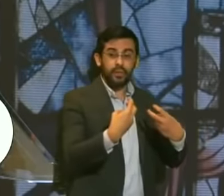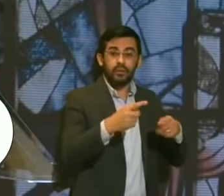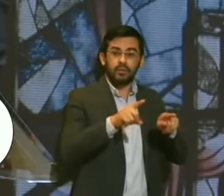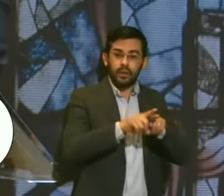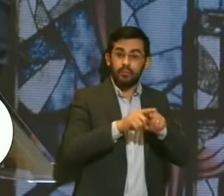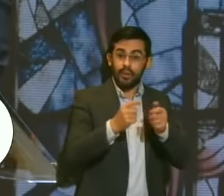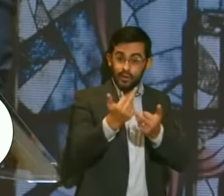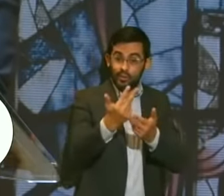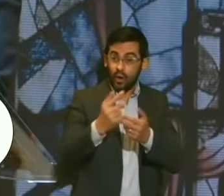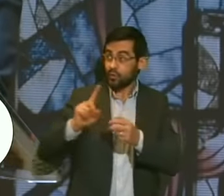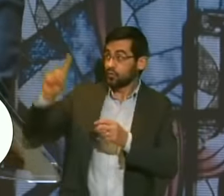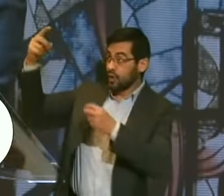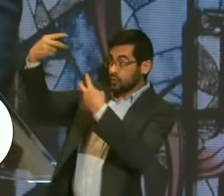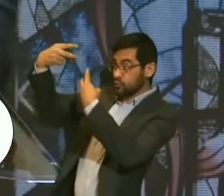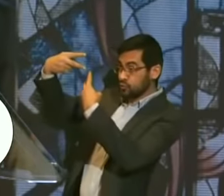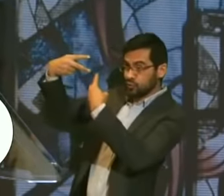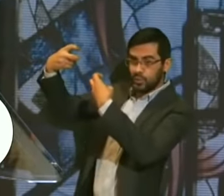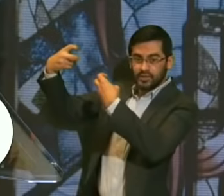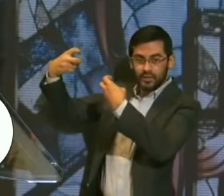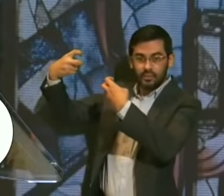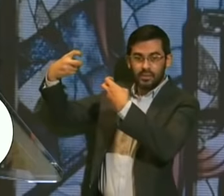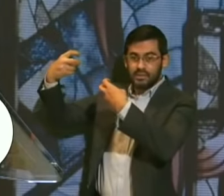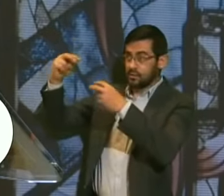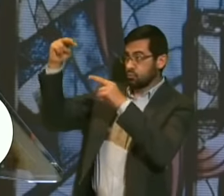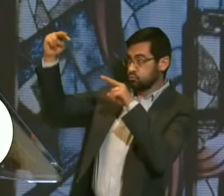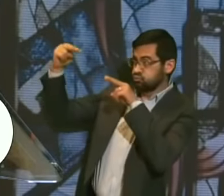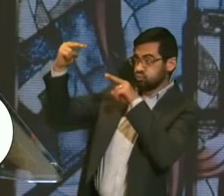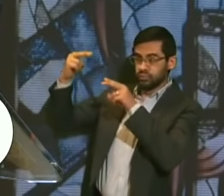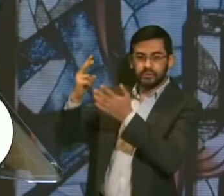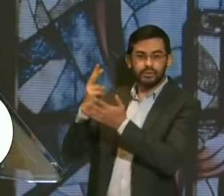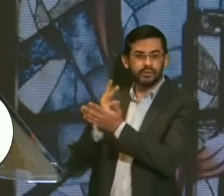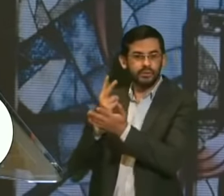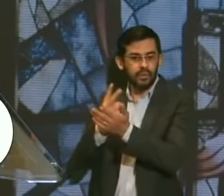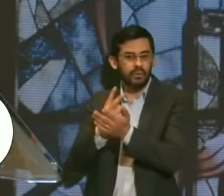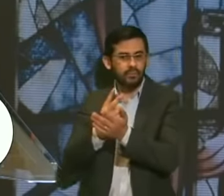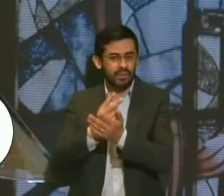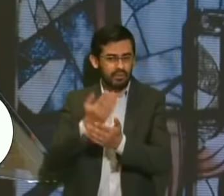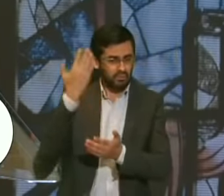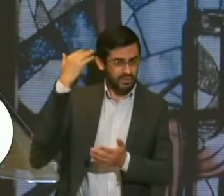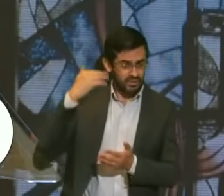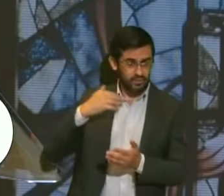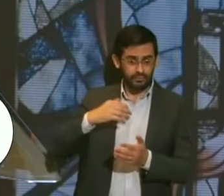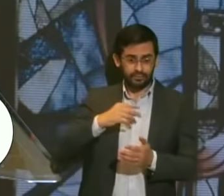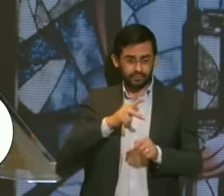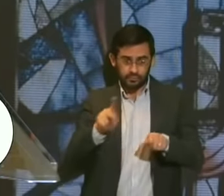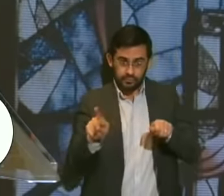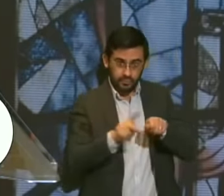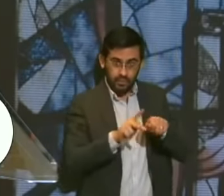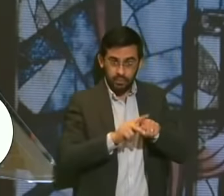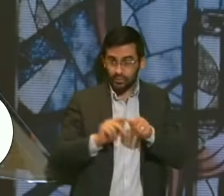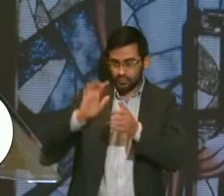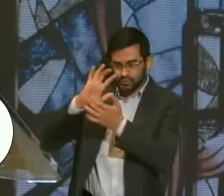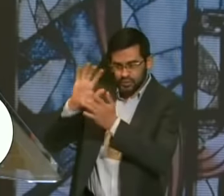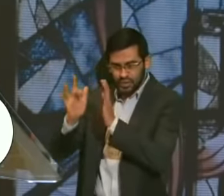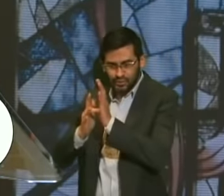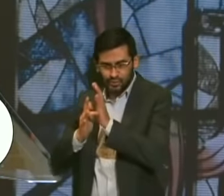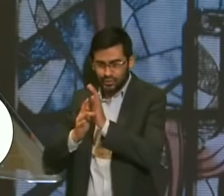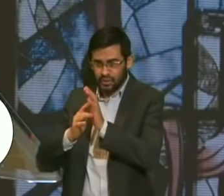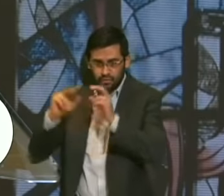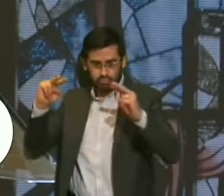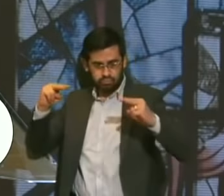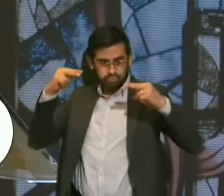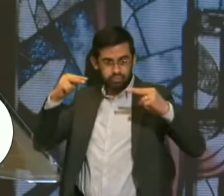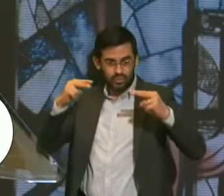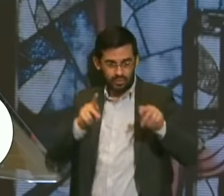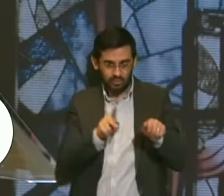os olhos de Jesus não se desconectavam do apóstolo Pedro, enquanto ele o negava